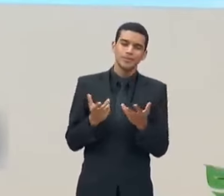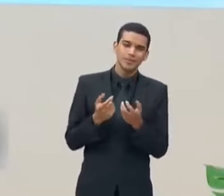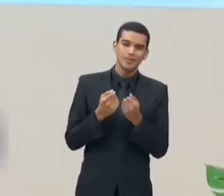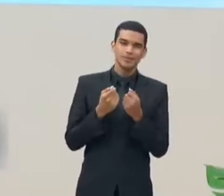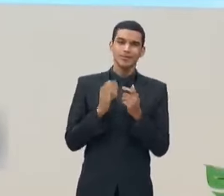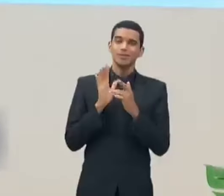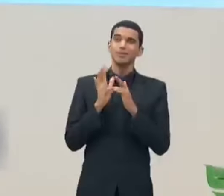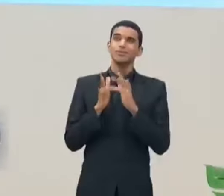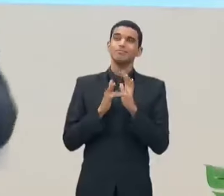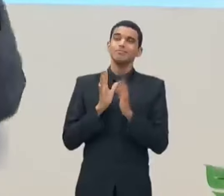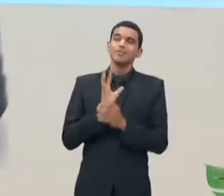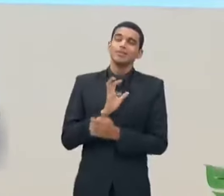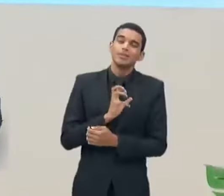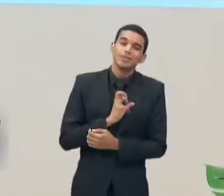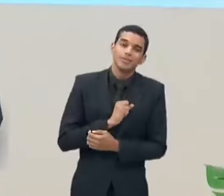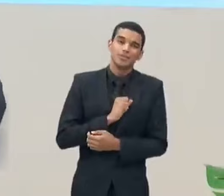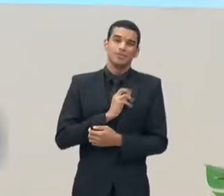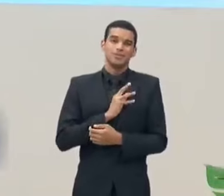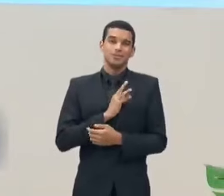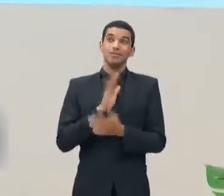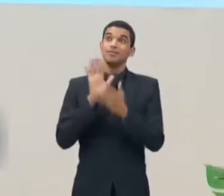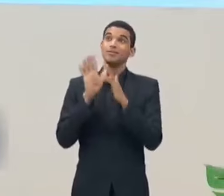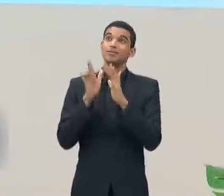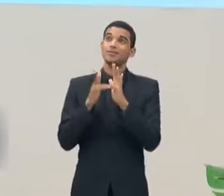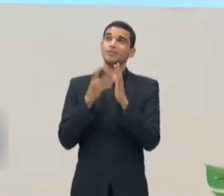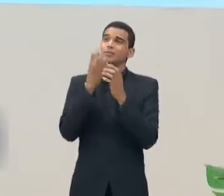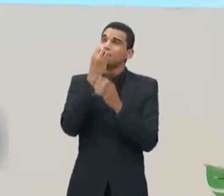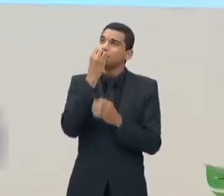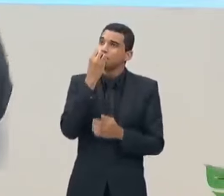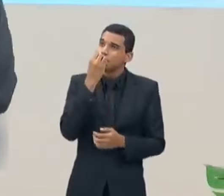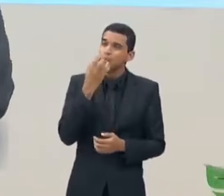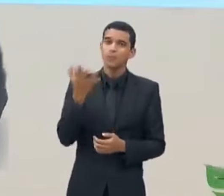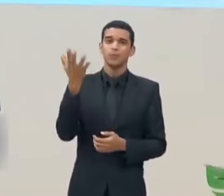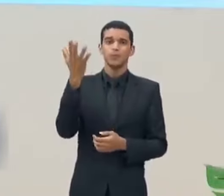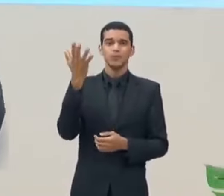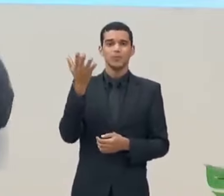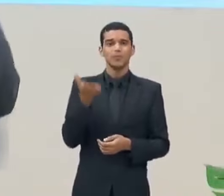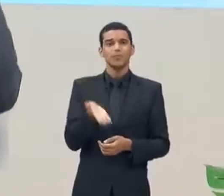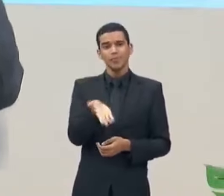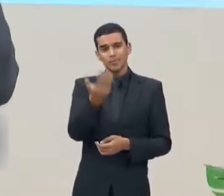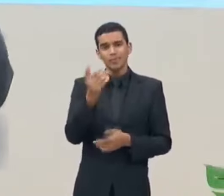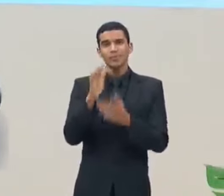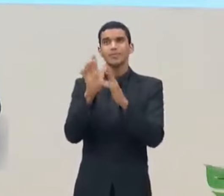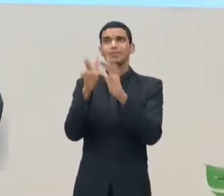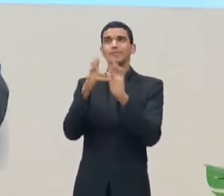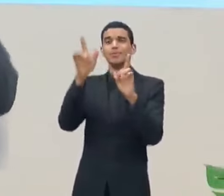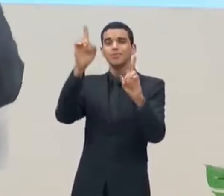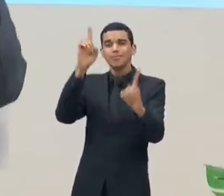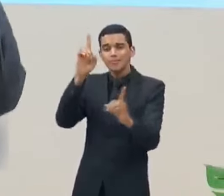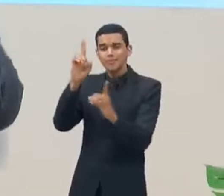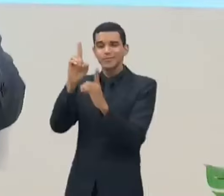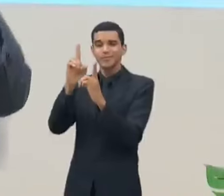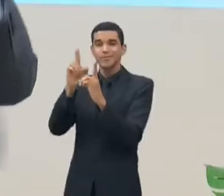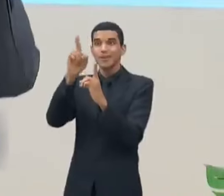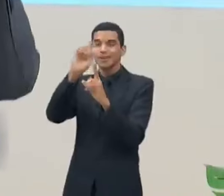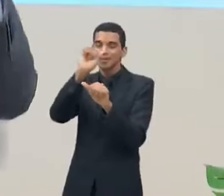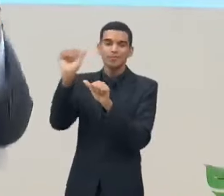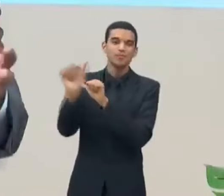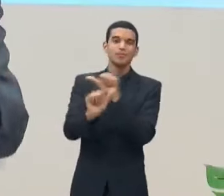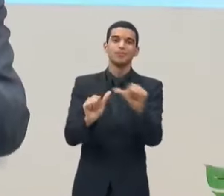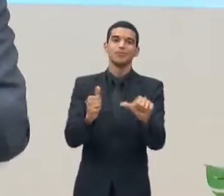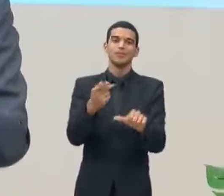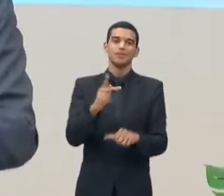homem amável. Jesus é um homem bom. Te aproxima de Jesus, que ele vai mudar